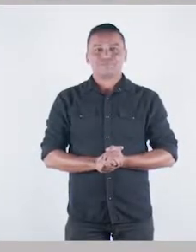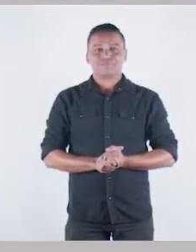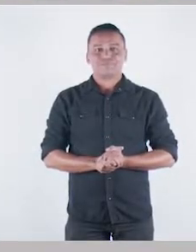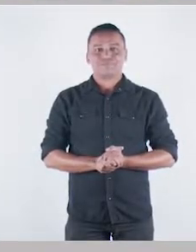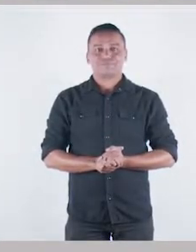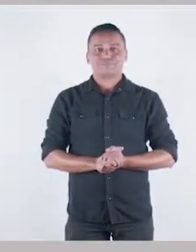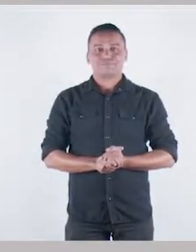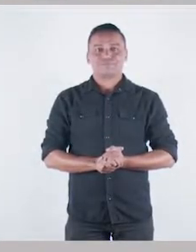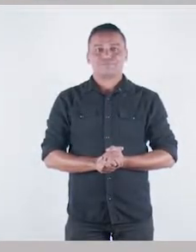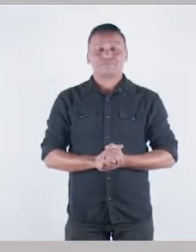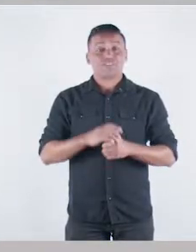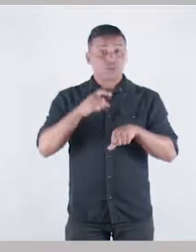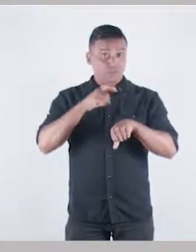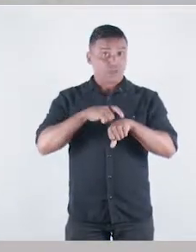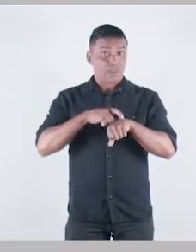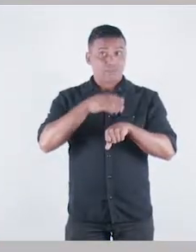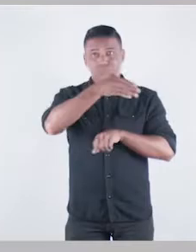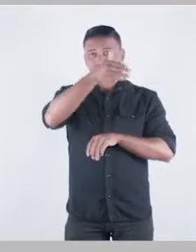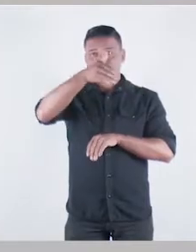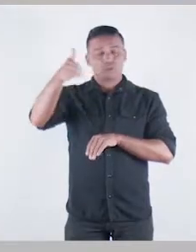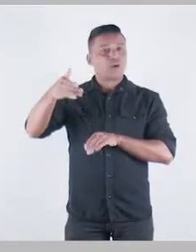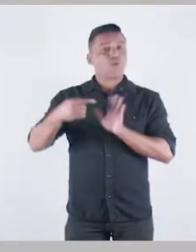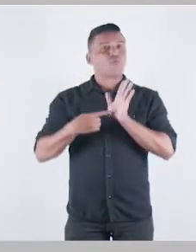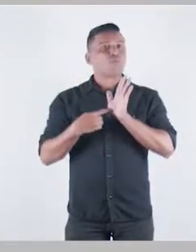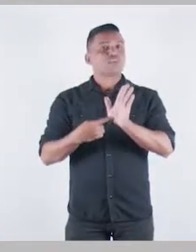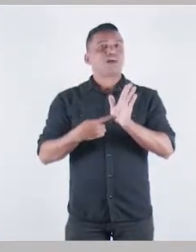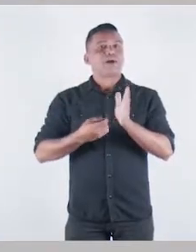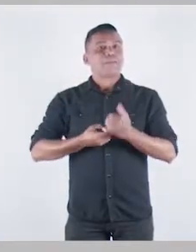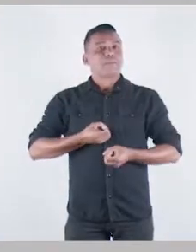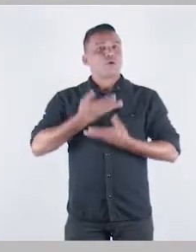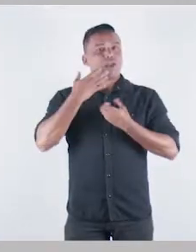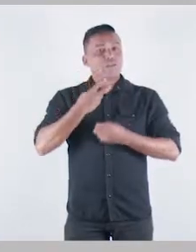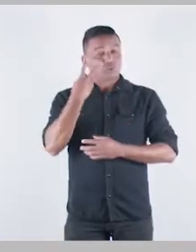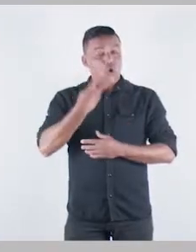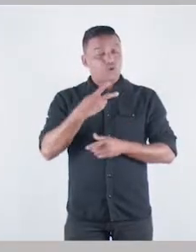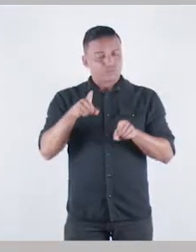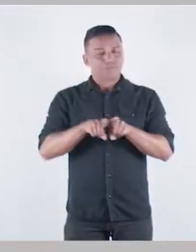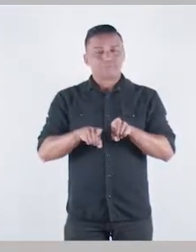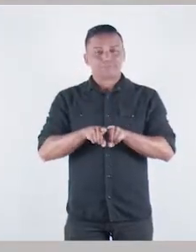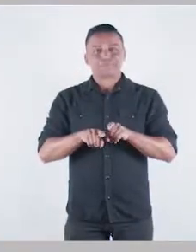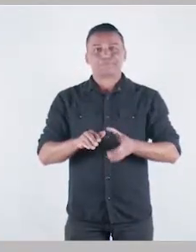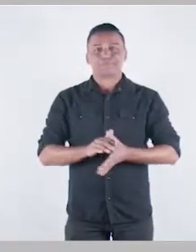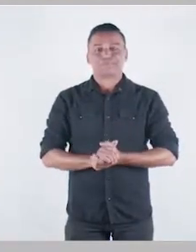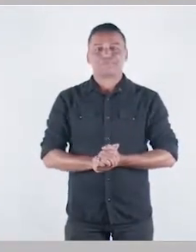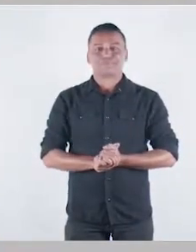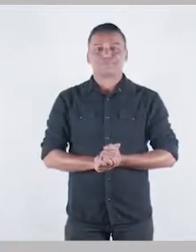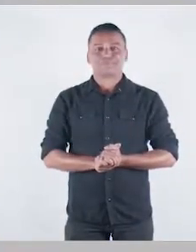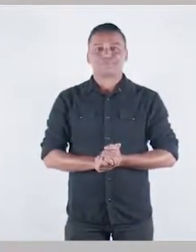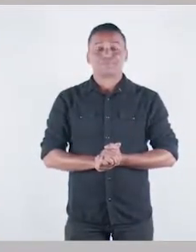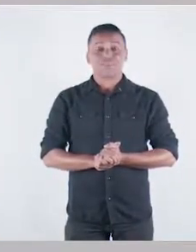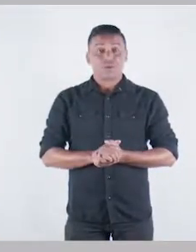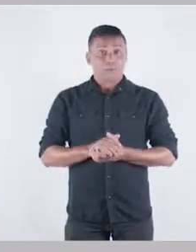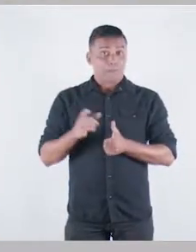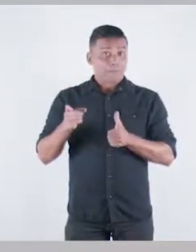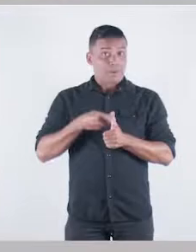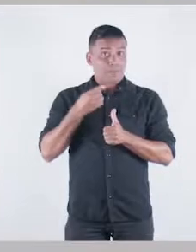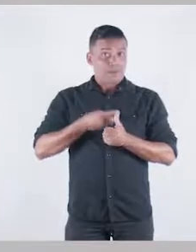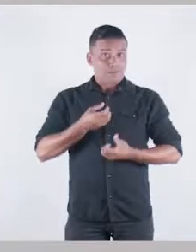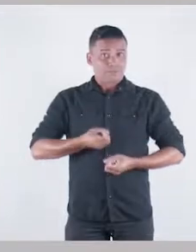E no Tempo por Aí eu destaquei o poema, 2 poemas também. O primeiro